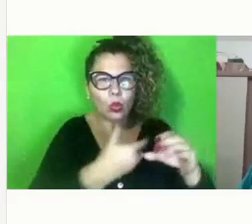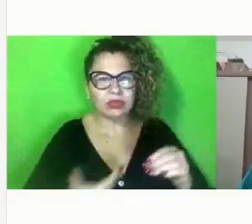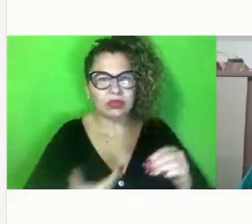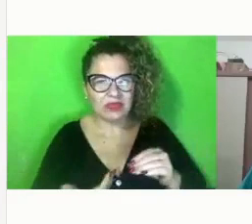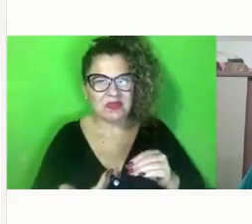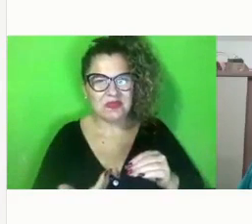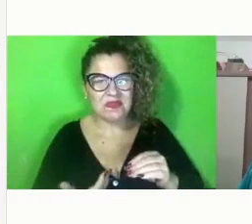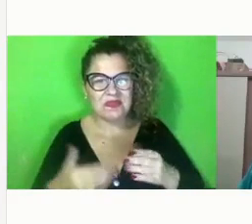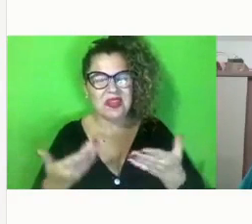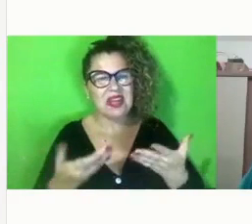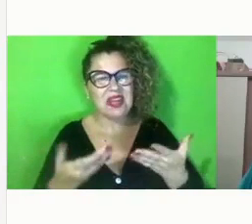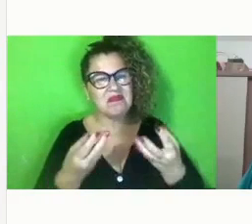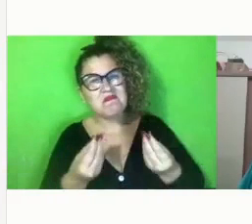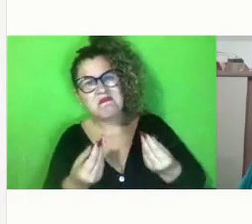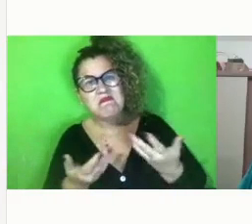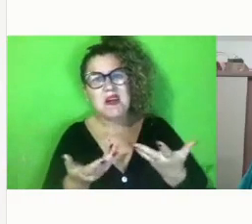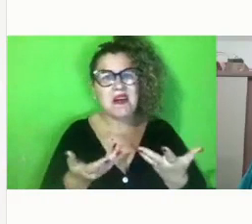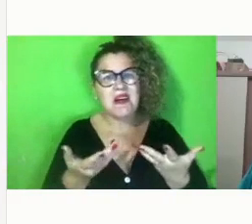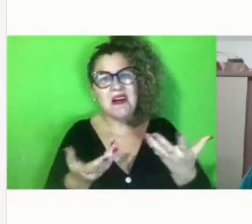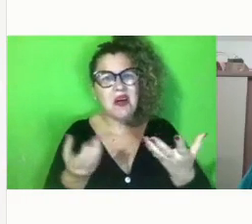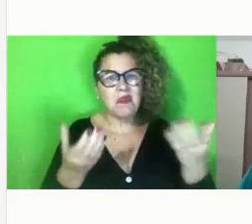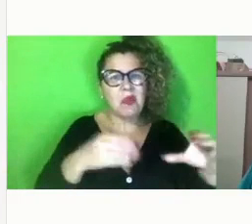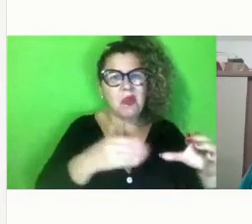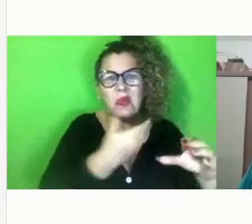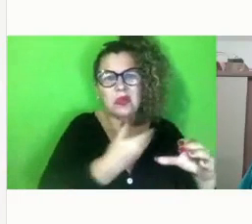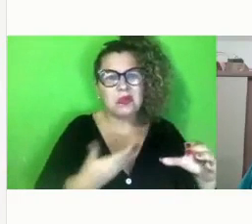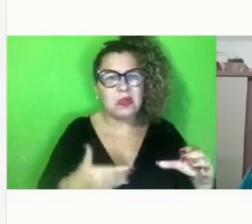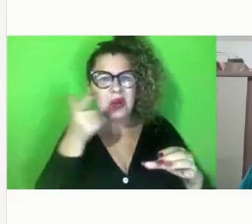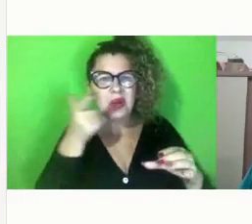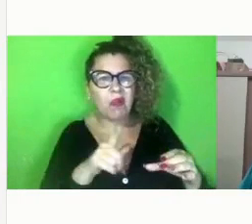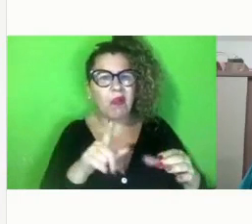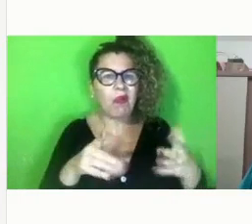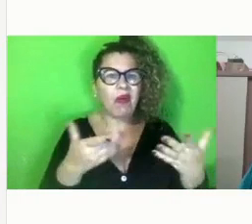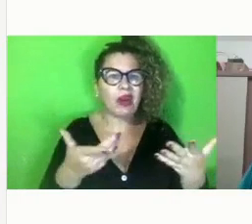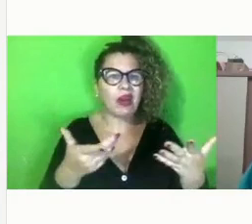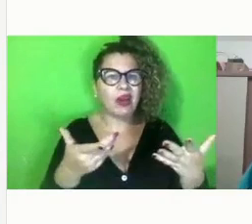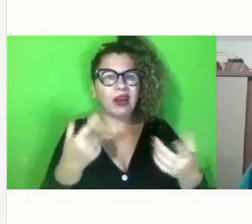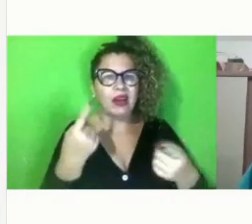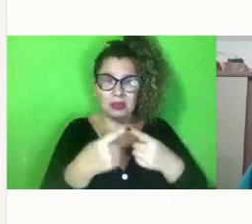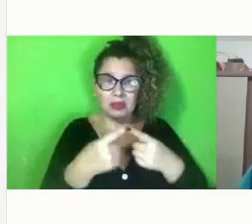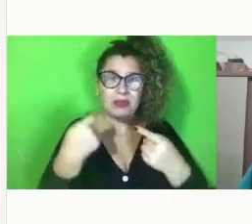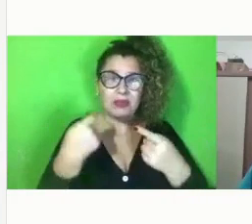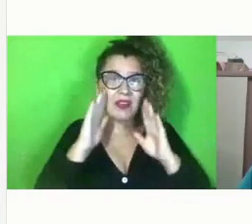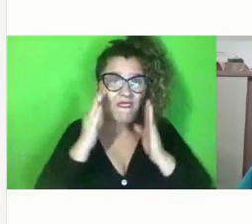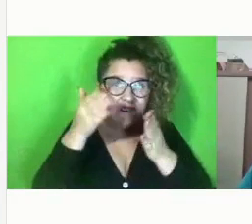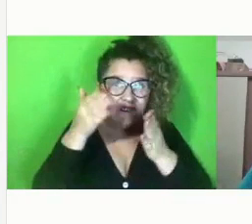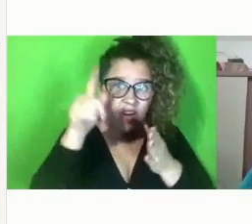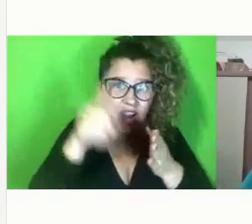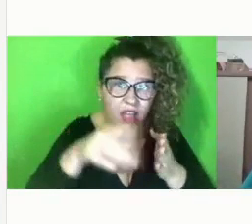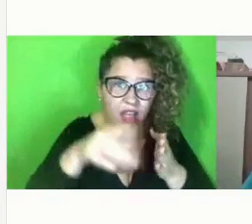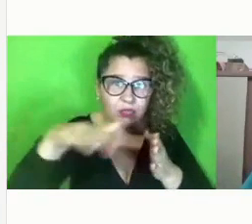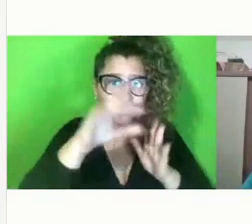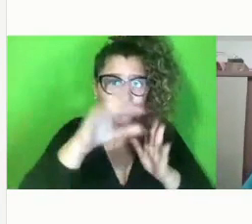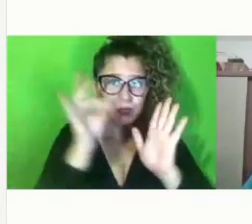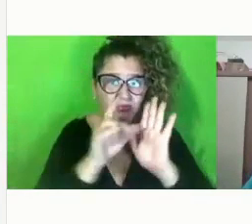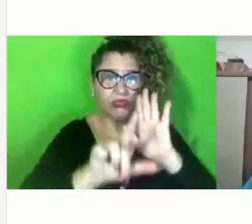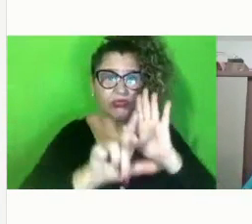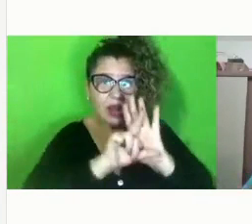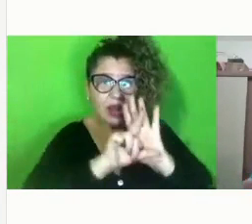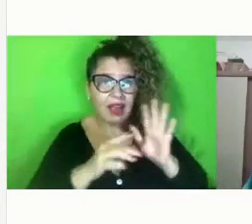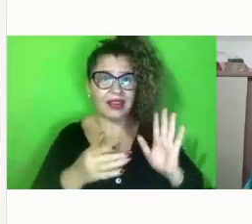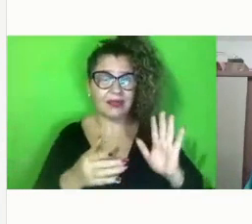mas o concurso público não está saindo de acordo com o que tem que ser feito. Olha, nós temos que entender que